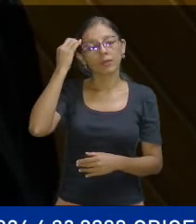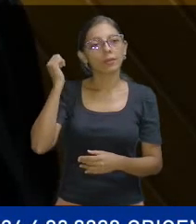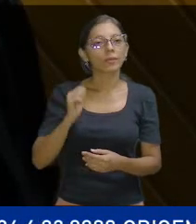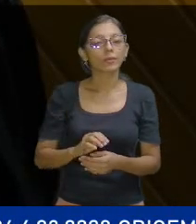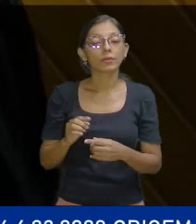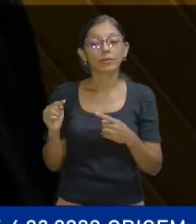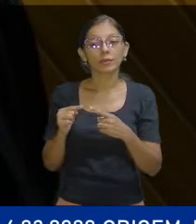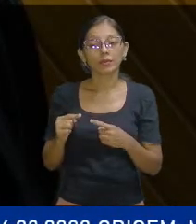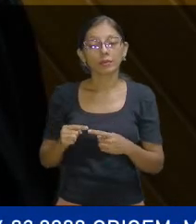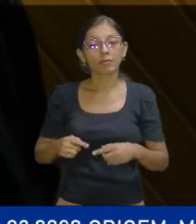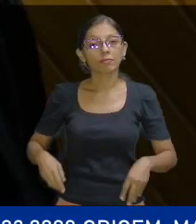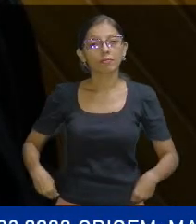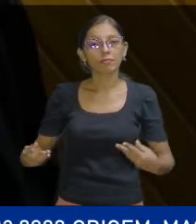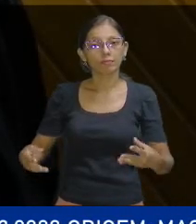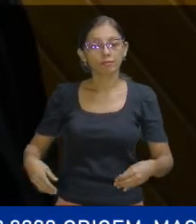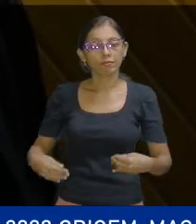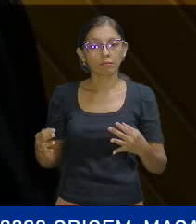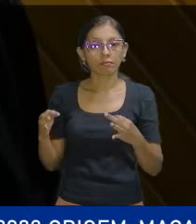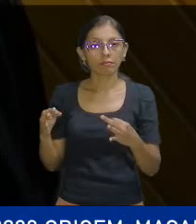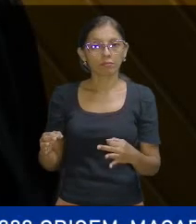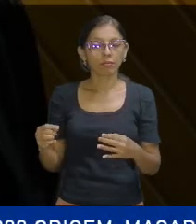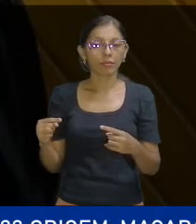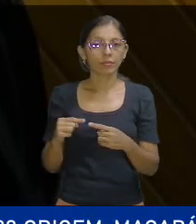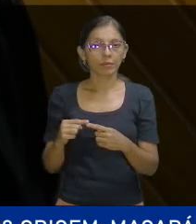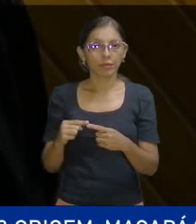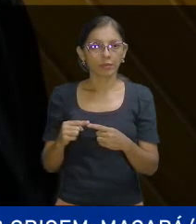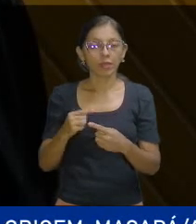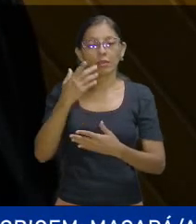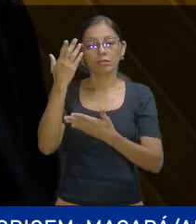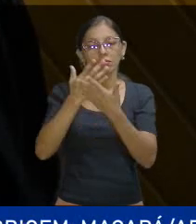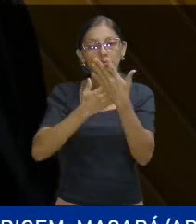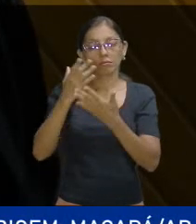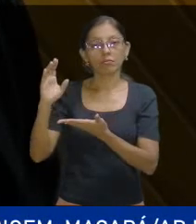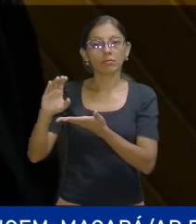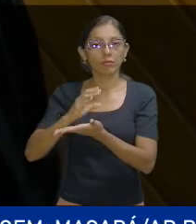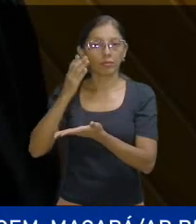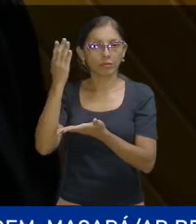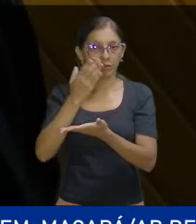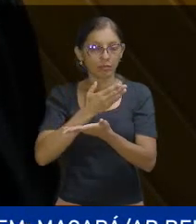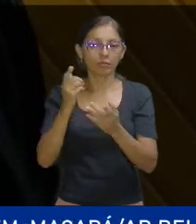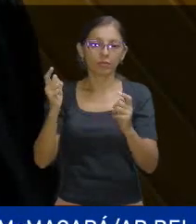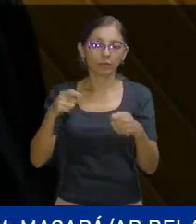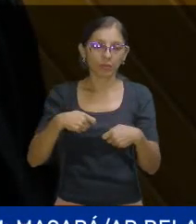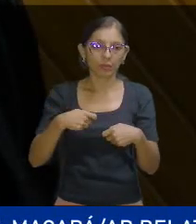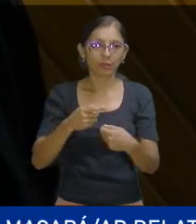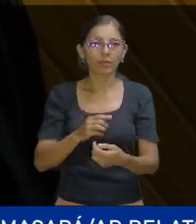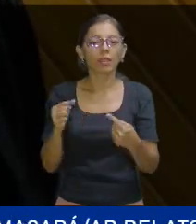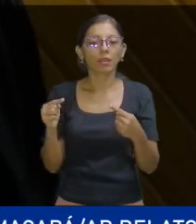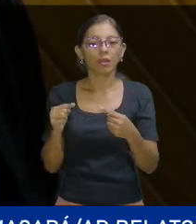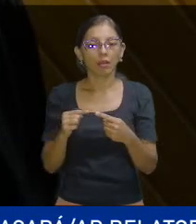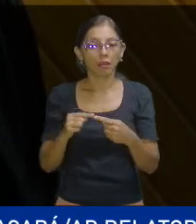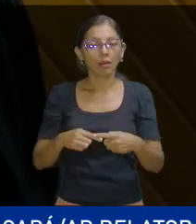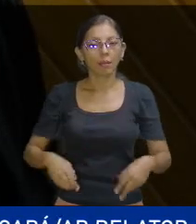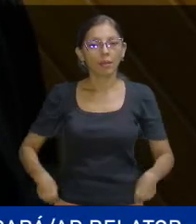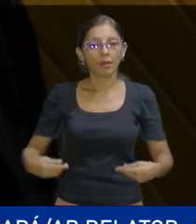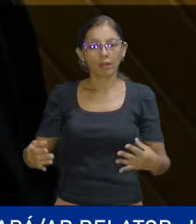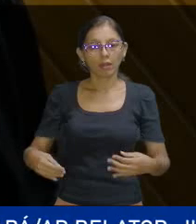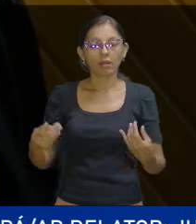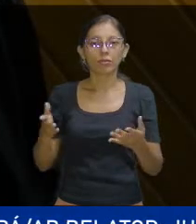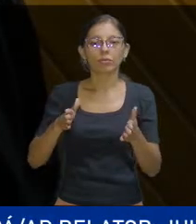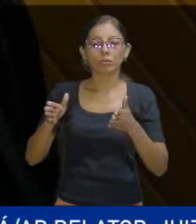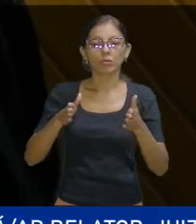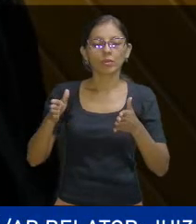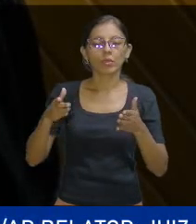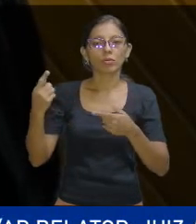como regular, pois compromete a transparência das contas. Trata-se de despesa vinculada à campanha eleitoral, que deveria ter